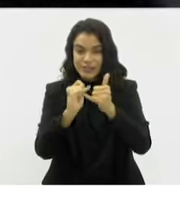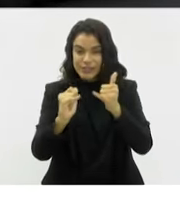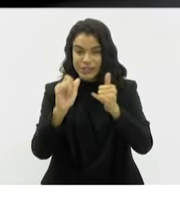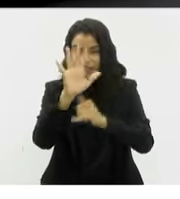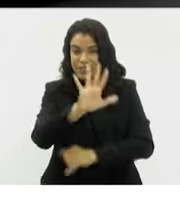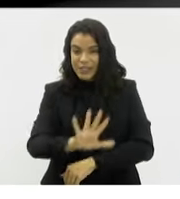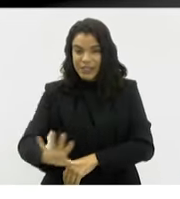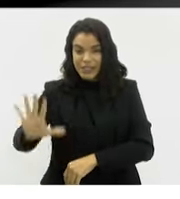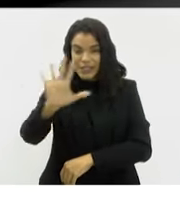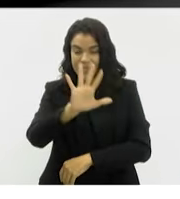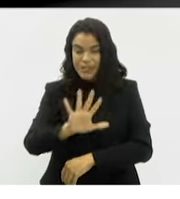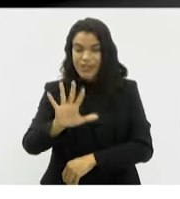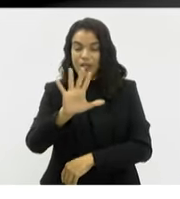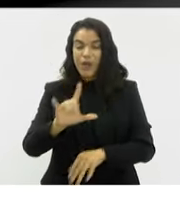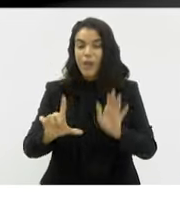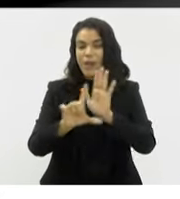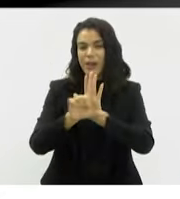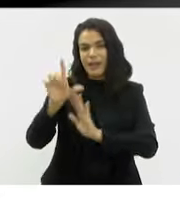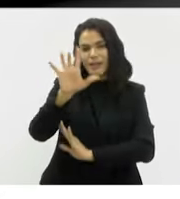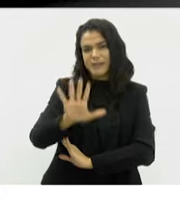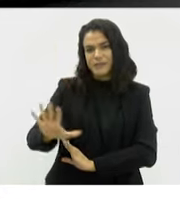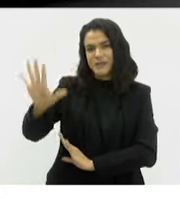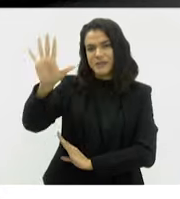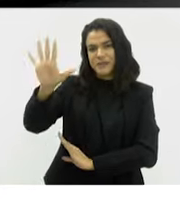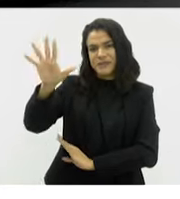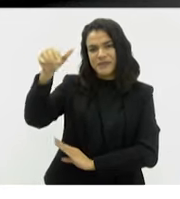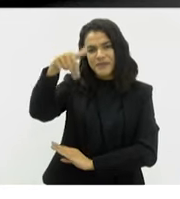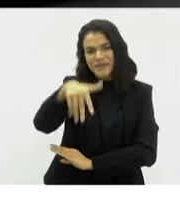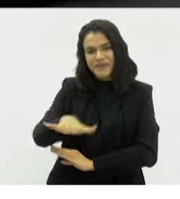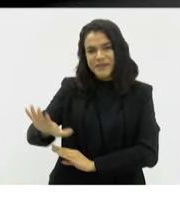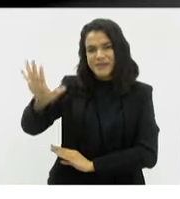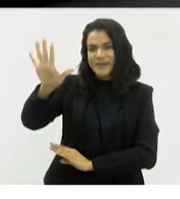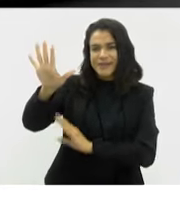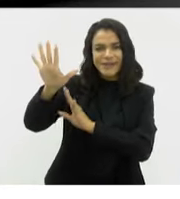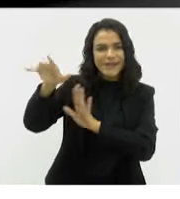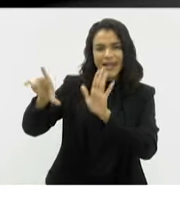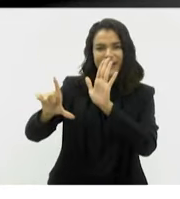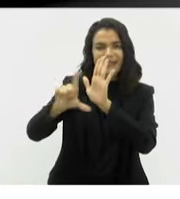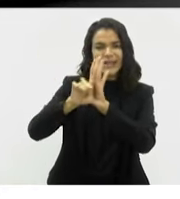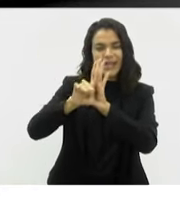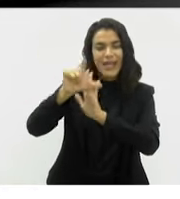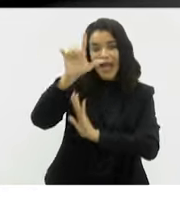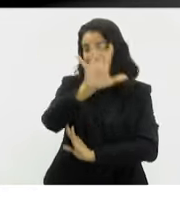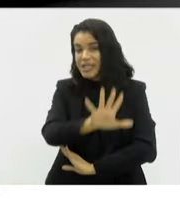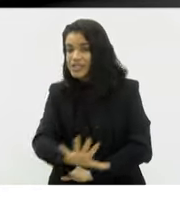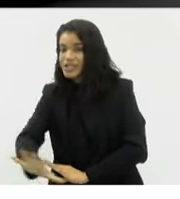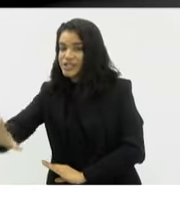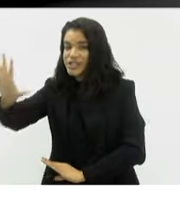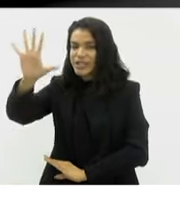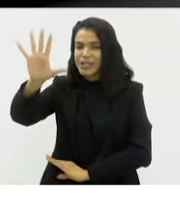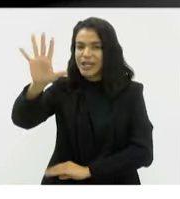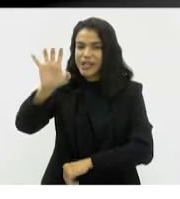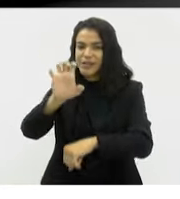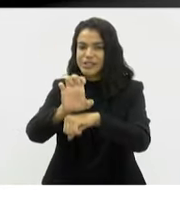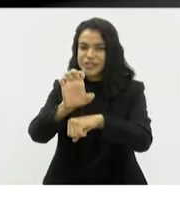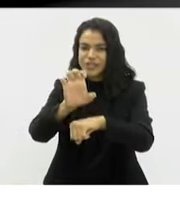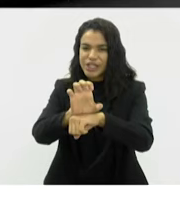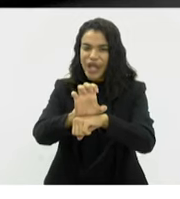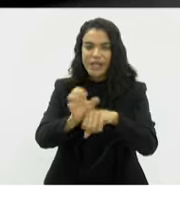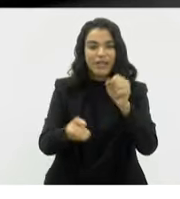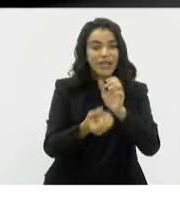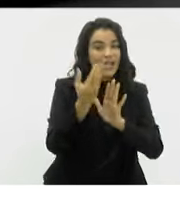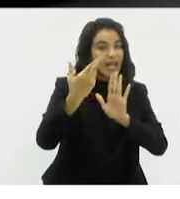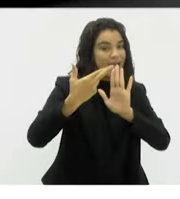quando se trata de uma lei nacional. A lei nacional, ela é genérica e os Estados